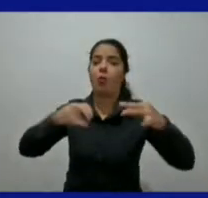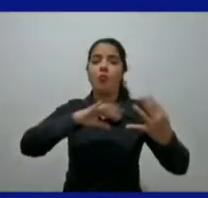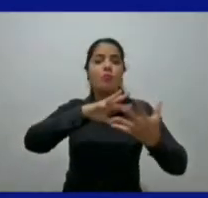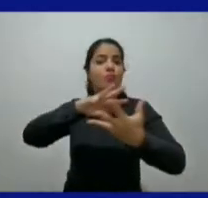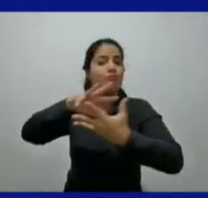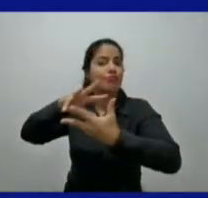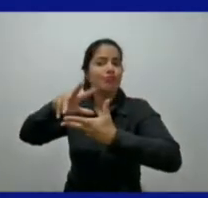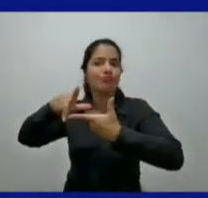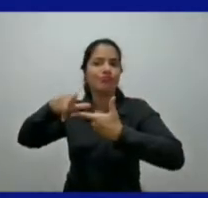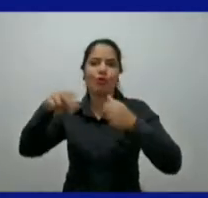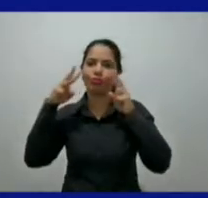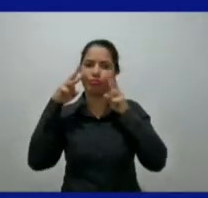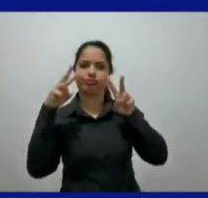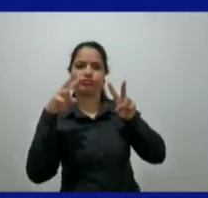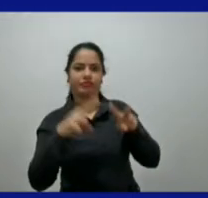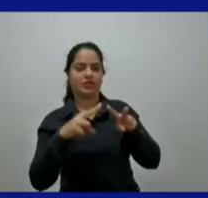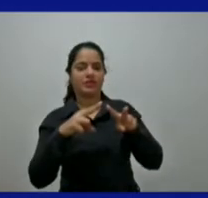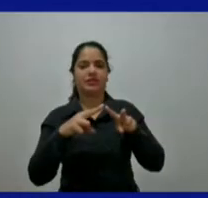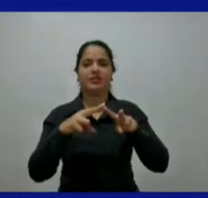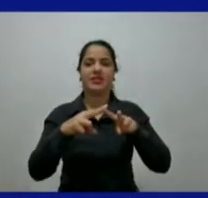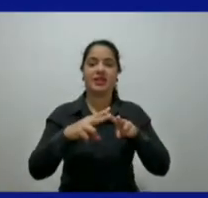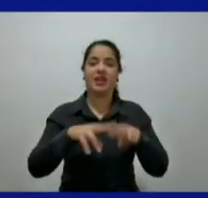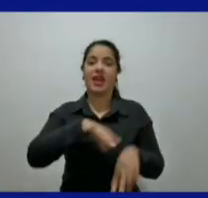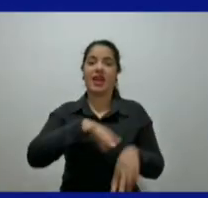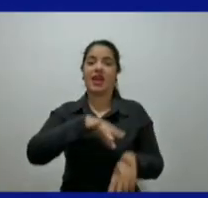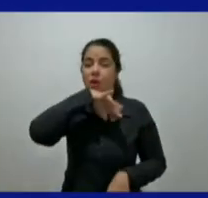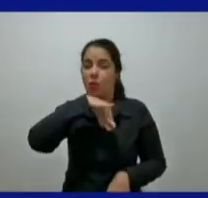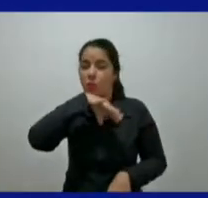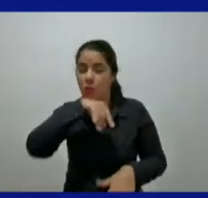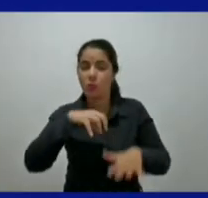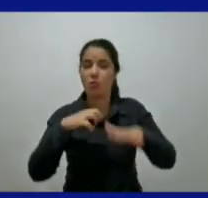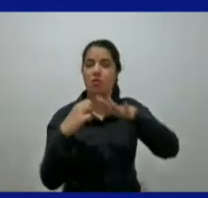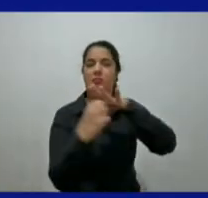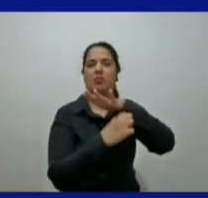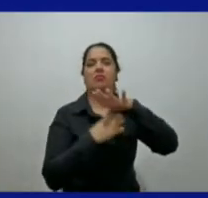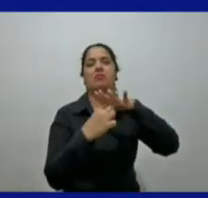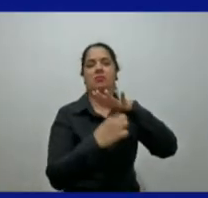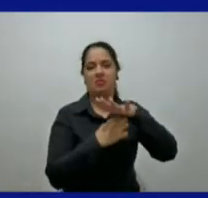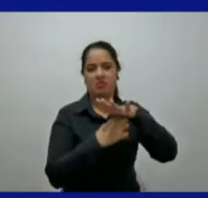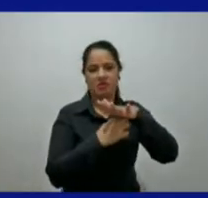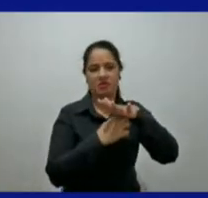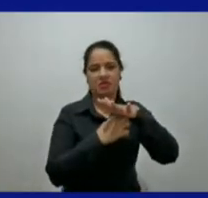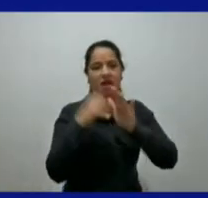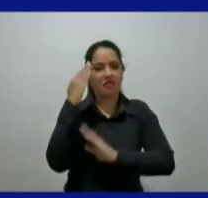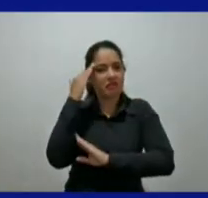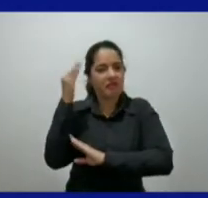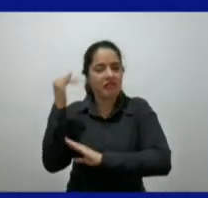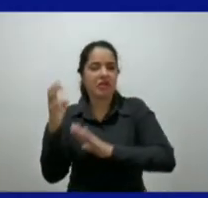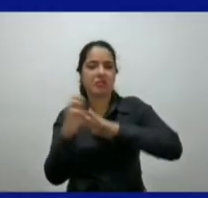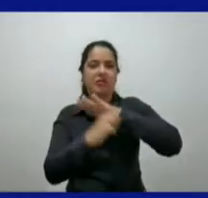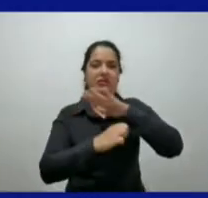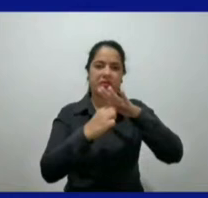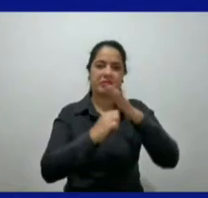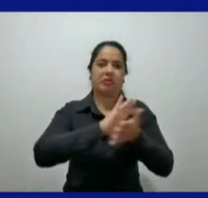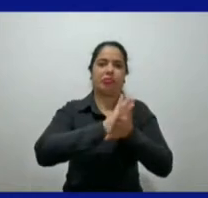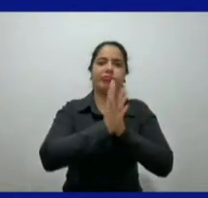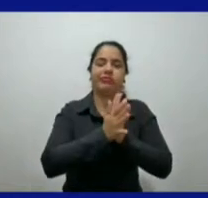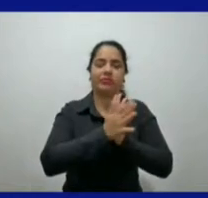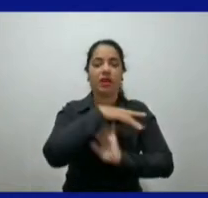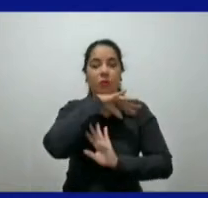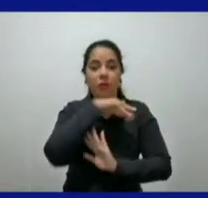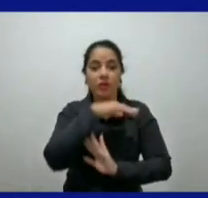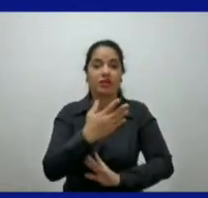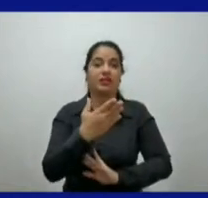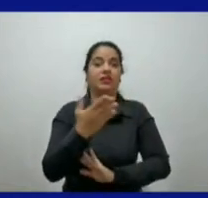aquela empresa, prejudicam a reputação daquela empresa. E isso não existia na época do Milton